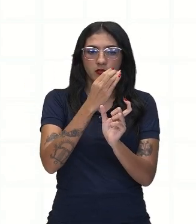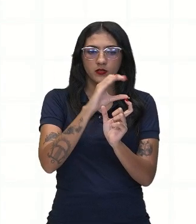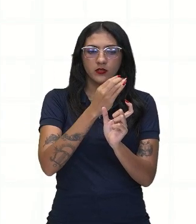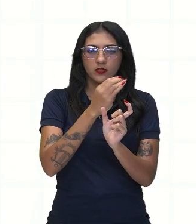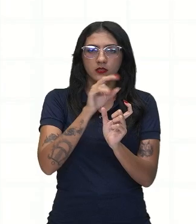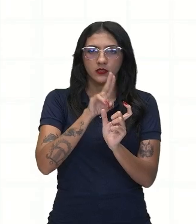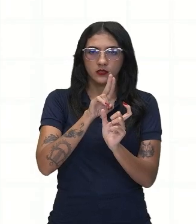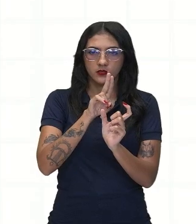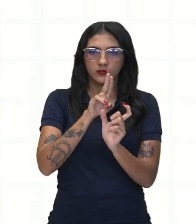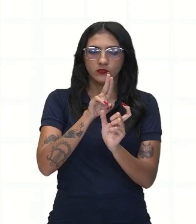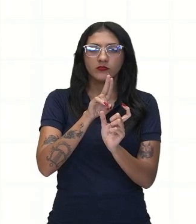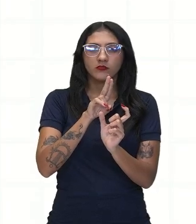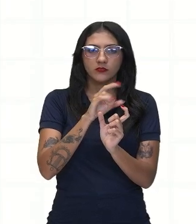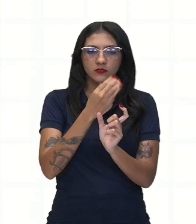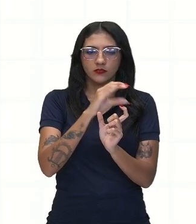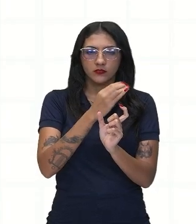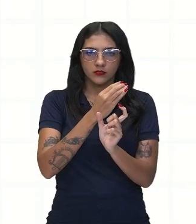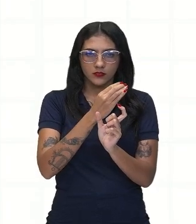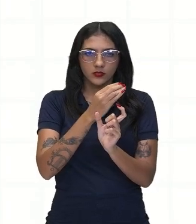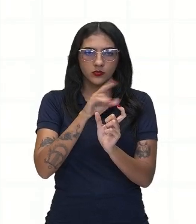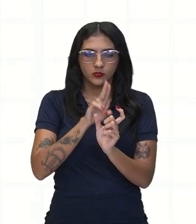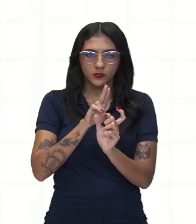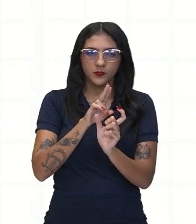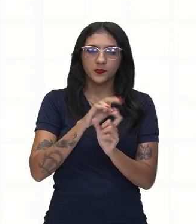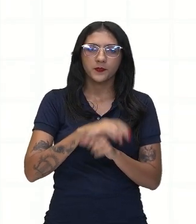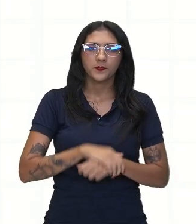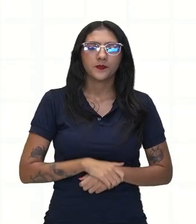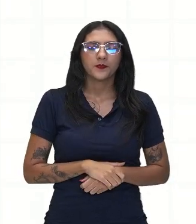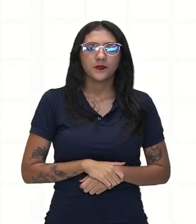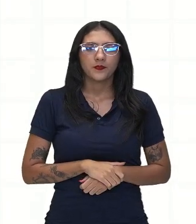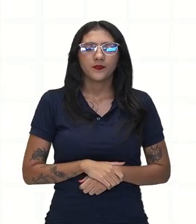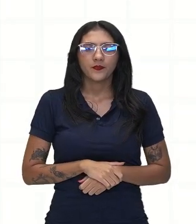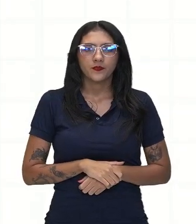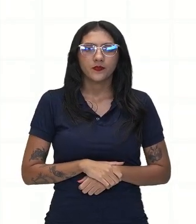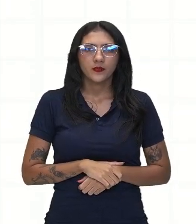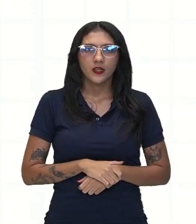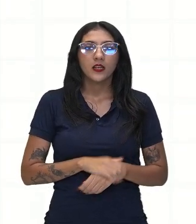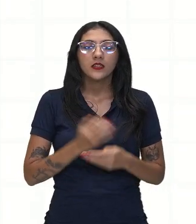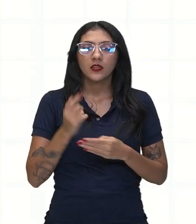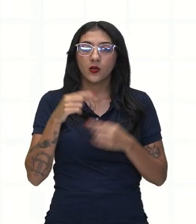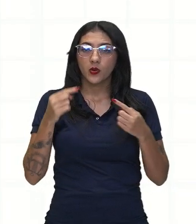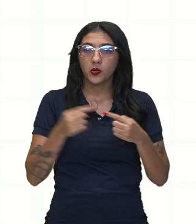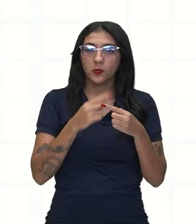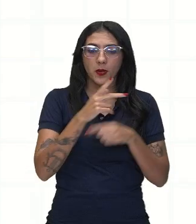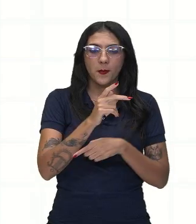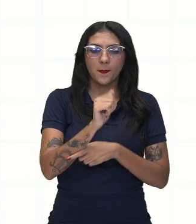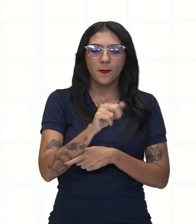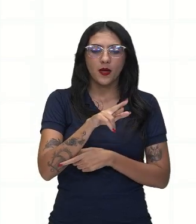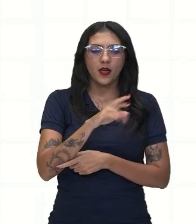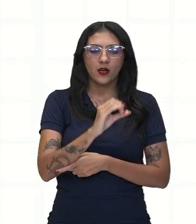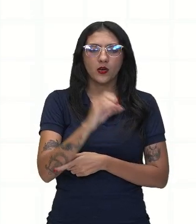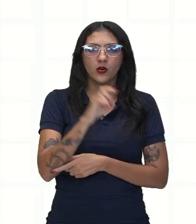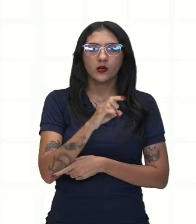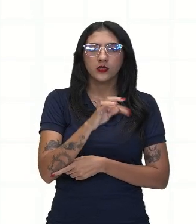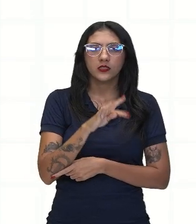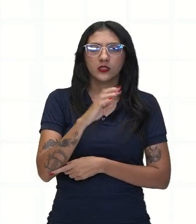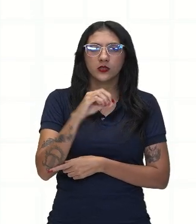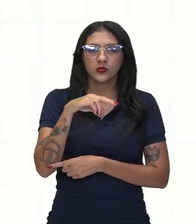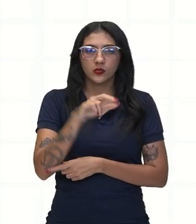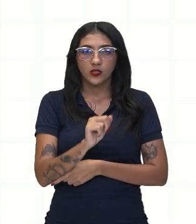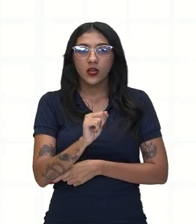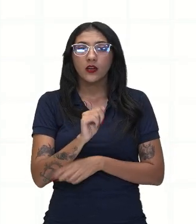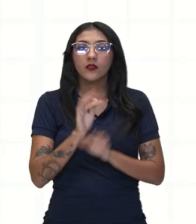É a sílaba tônica, ok? Muito bem. Nesse caso, ela é uma paroxítona terminada em quê?